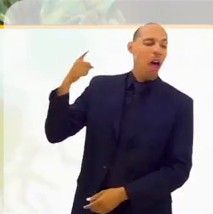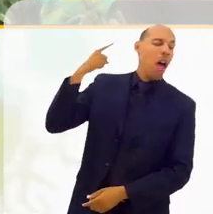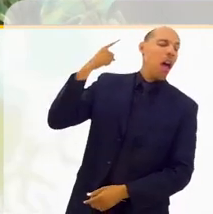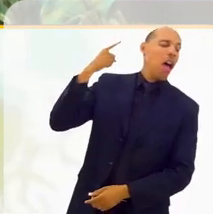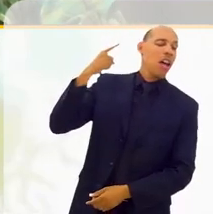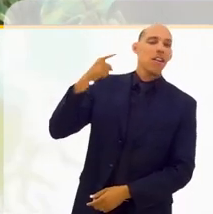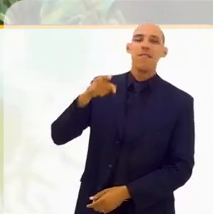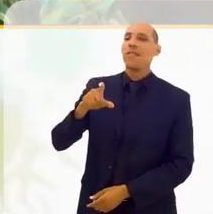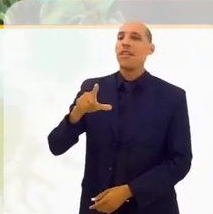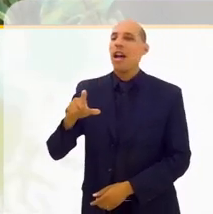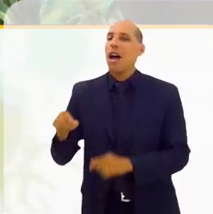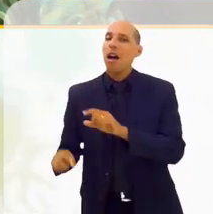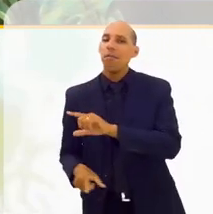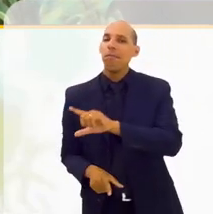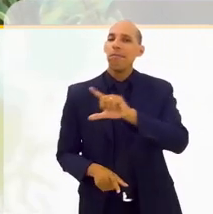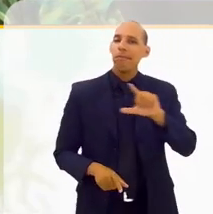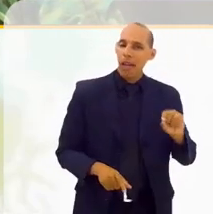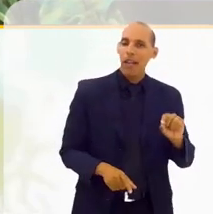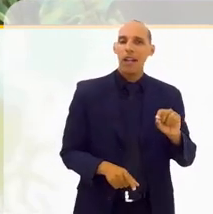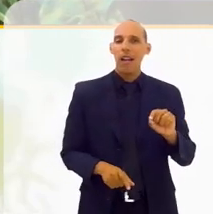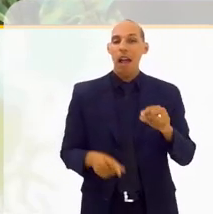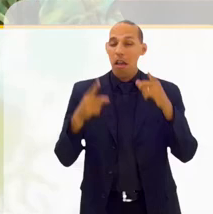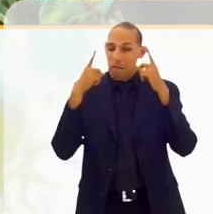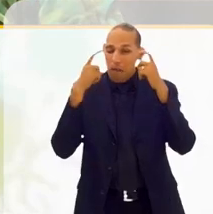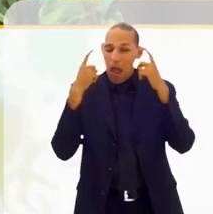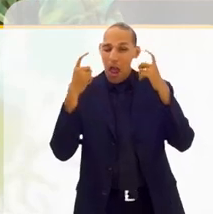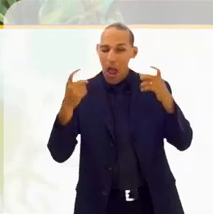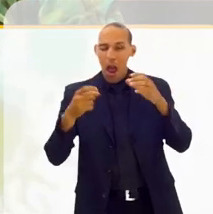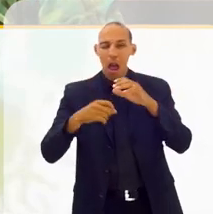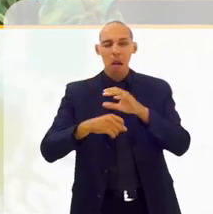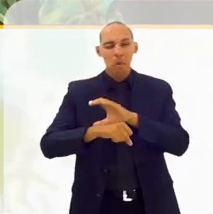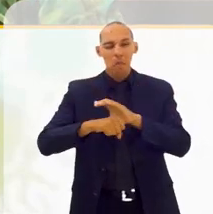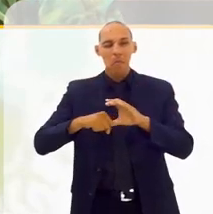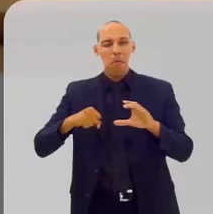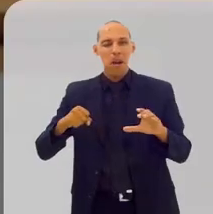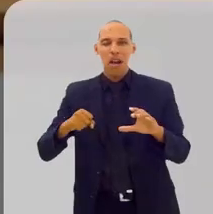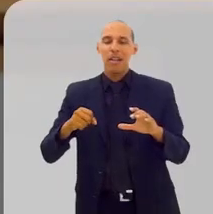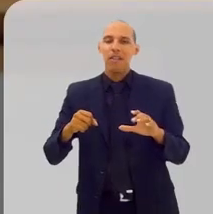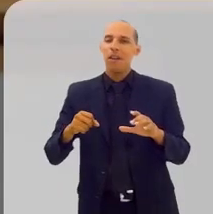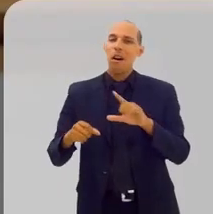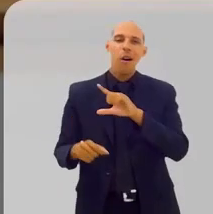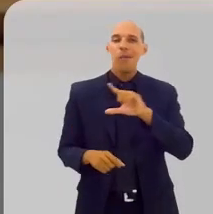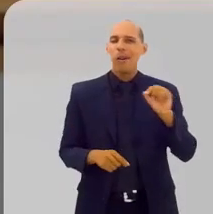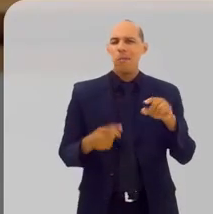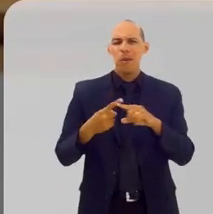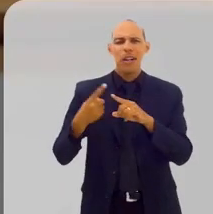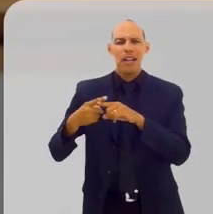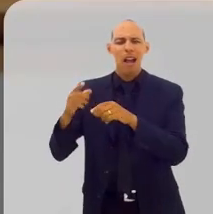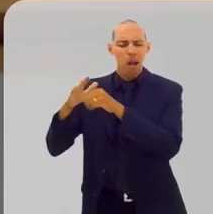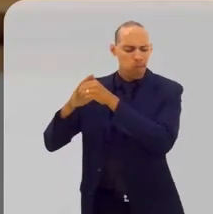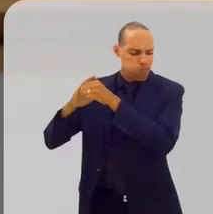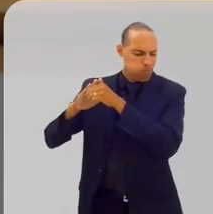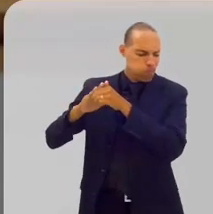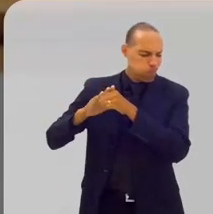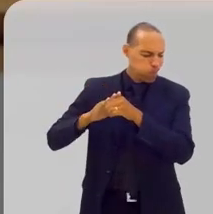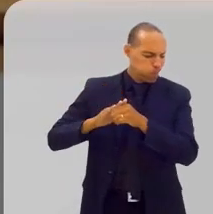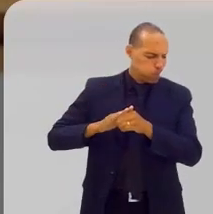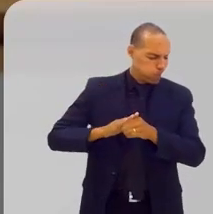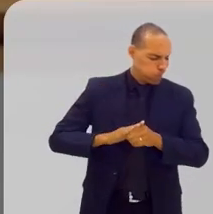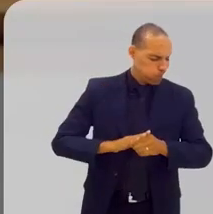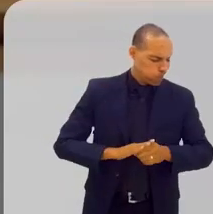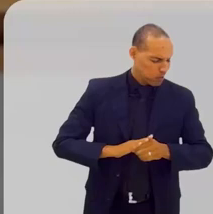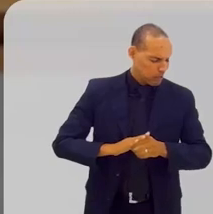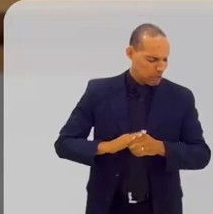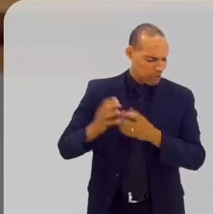saía desse lugar de violência talvez porque a opressão traz isso né você é tão